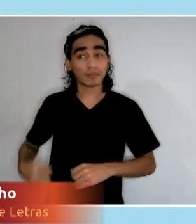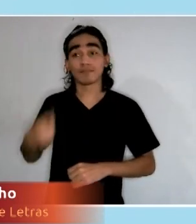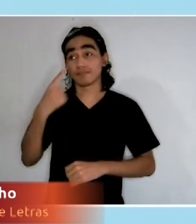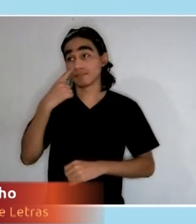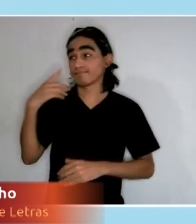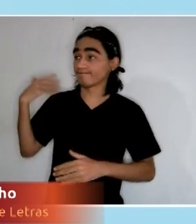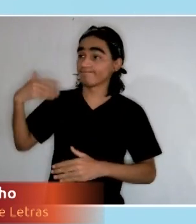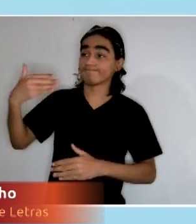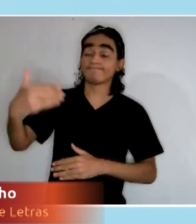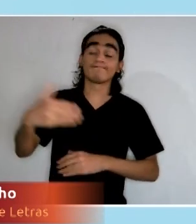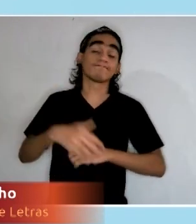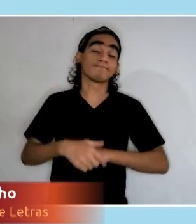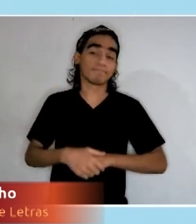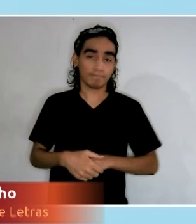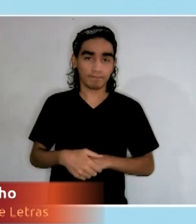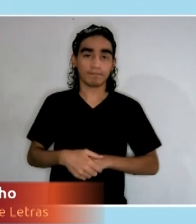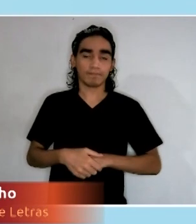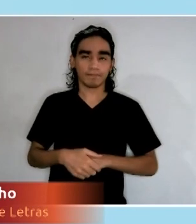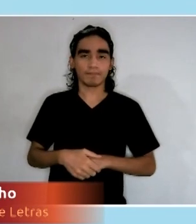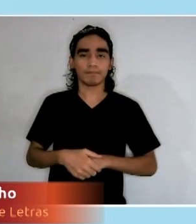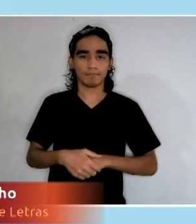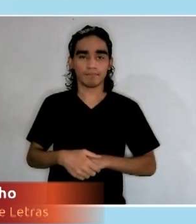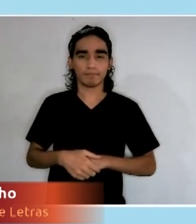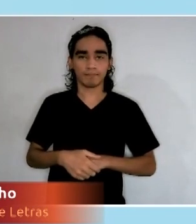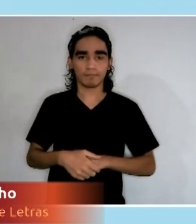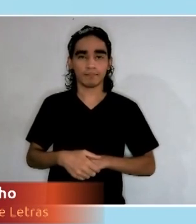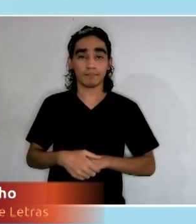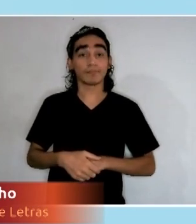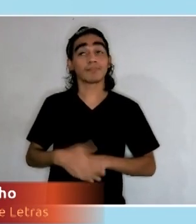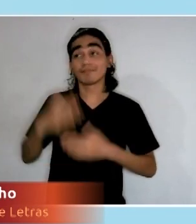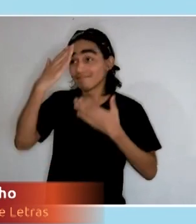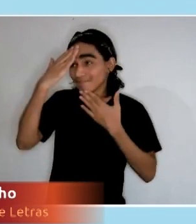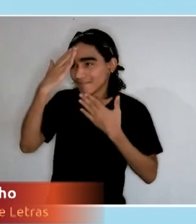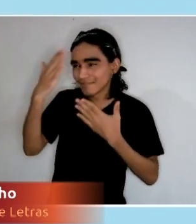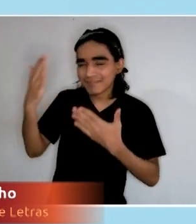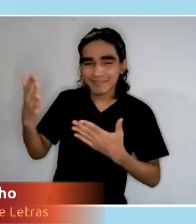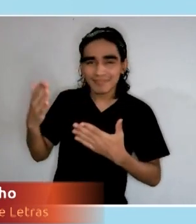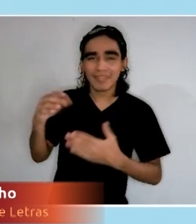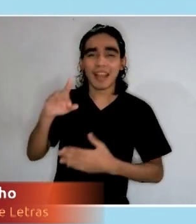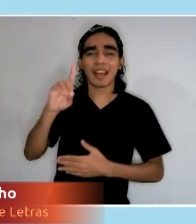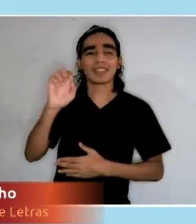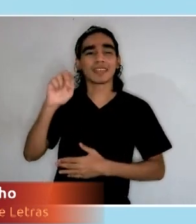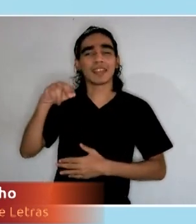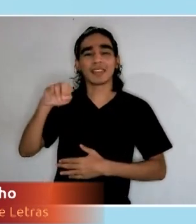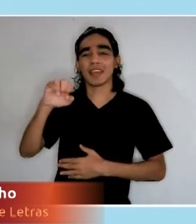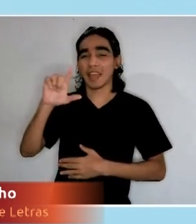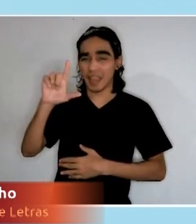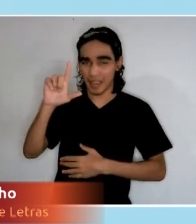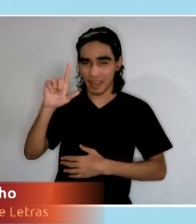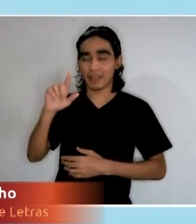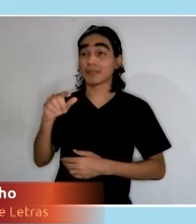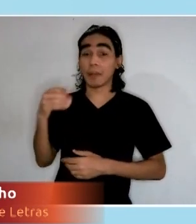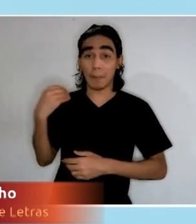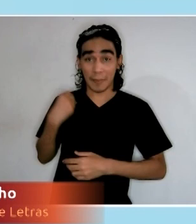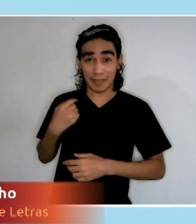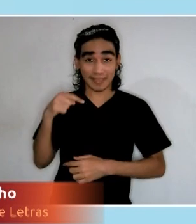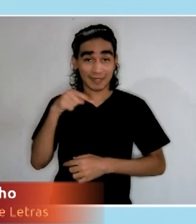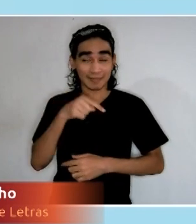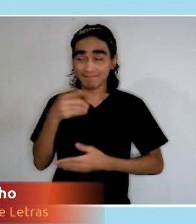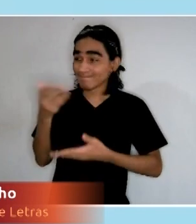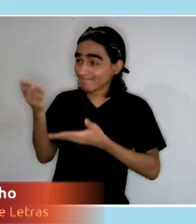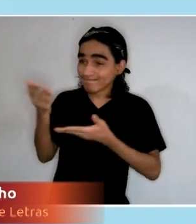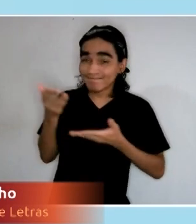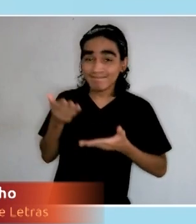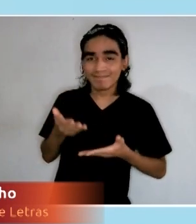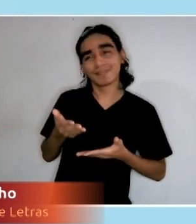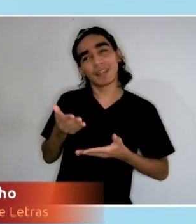anos. Tá certo. Muito obrigada, Daniel Balaban, pela sua presença. Foi uma honra ter você aqui com a gente